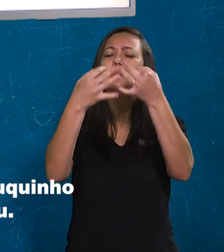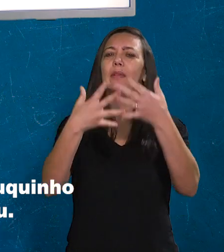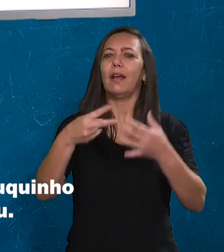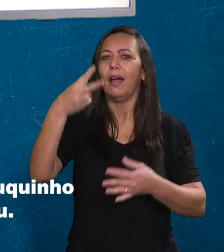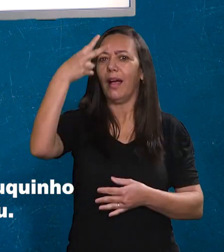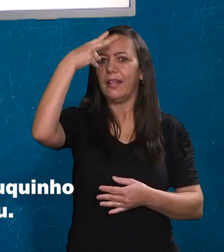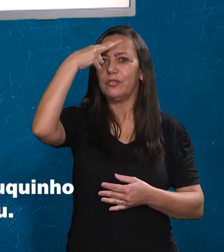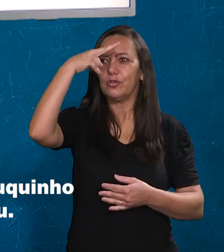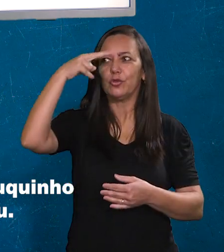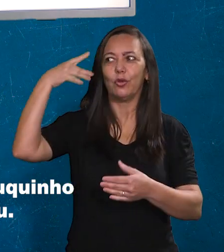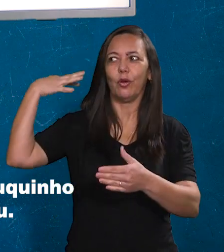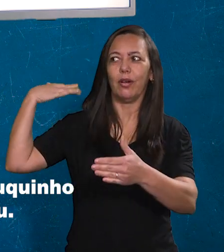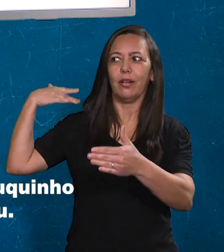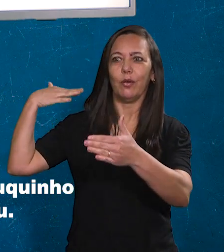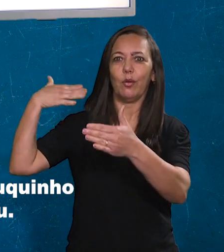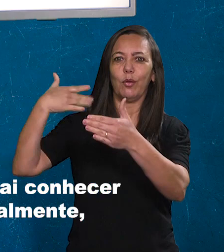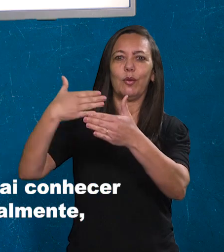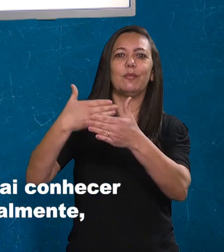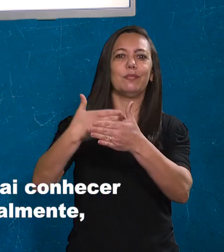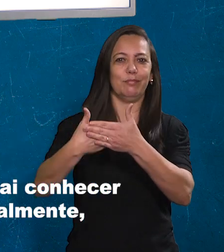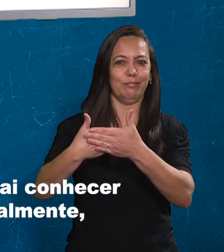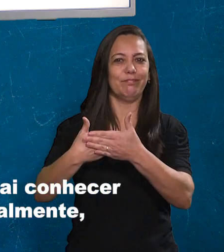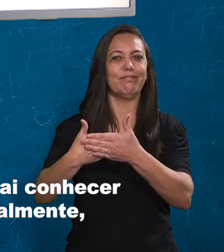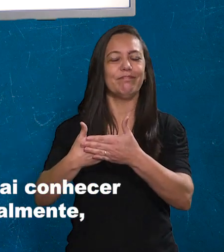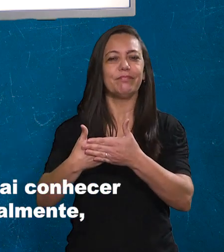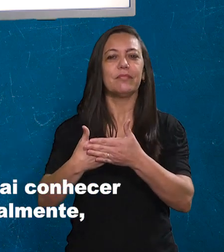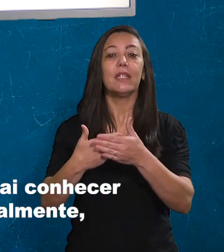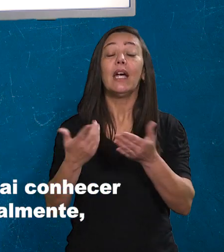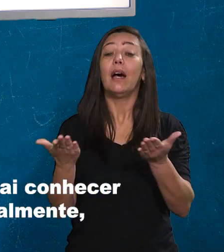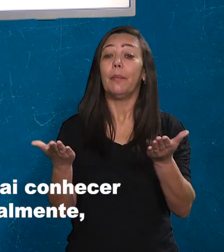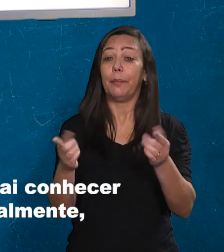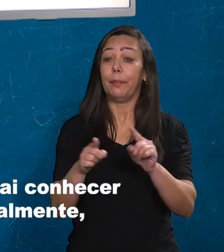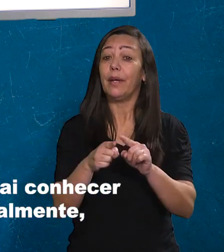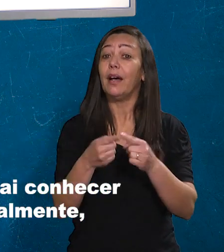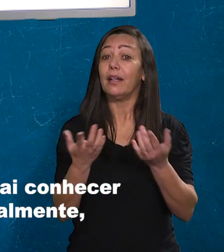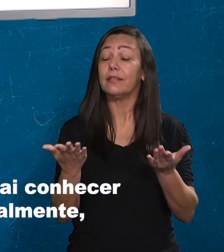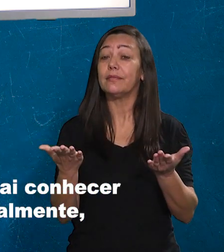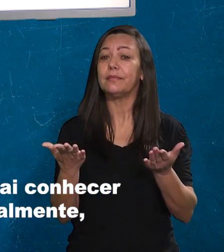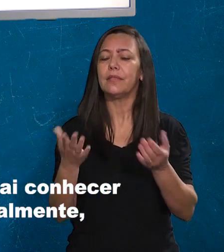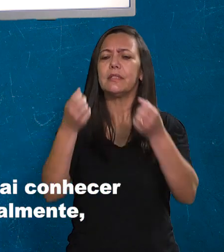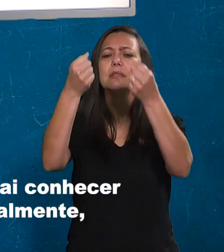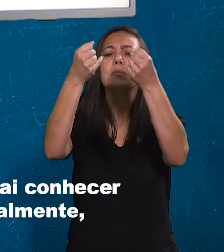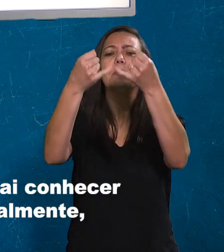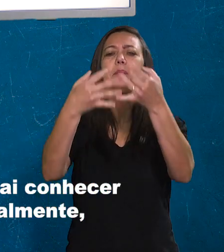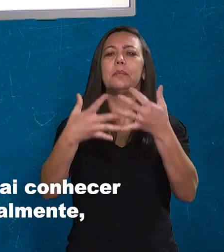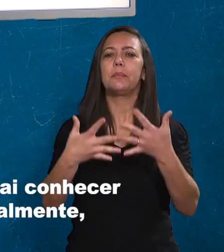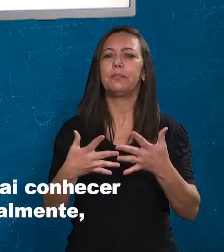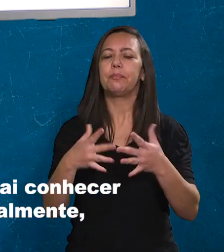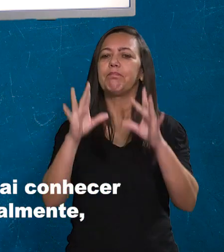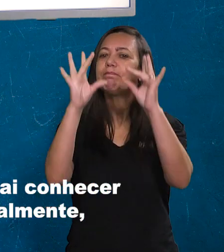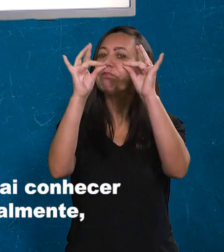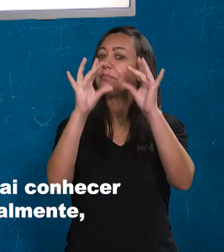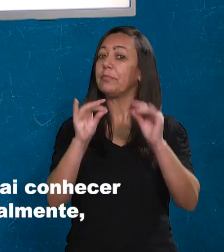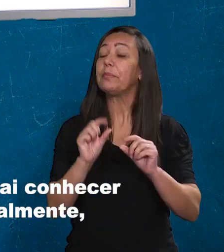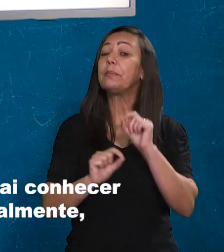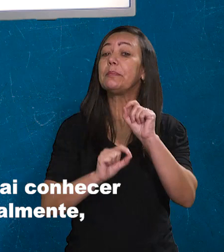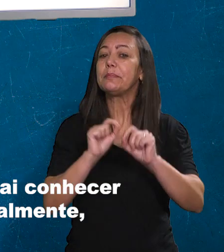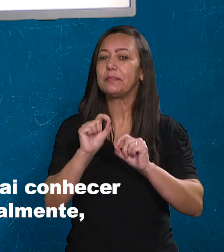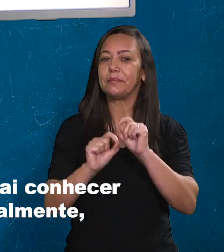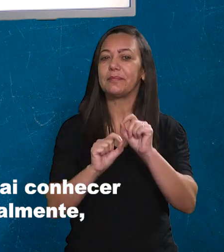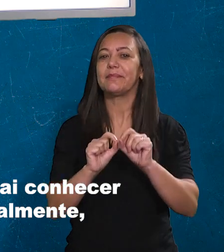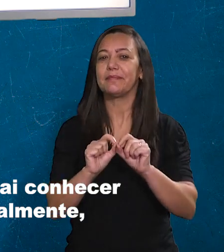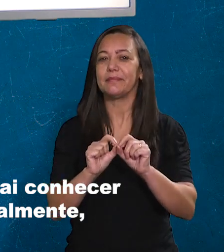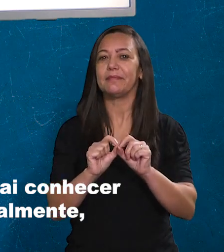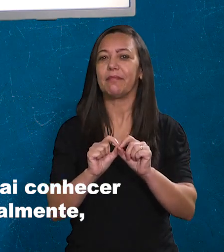e vendo como tudo começou. Mas antes disso, eu queria explicar, né, que a